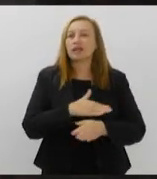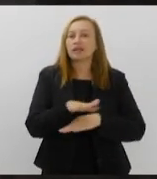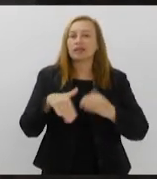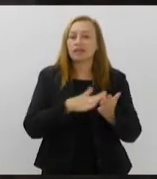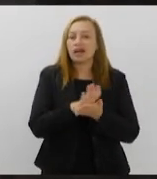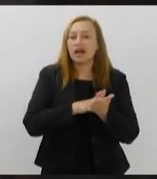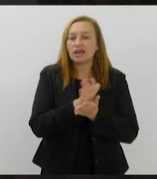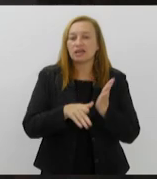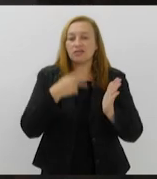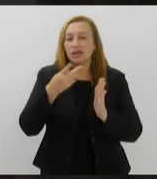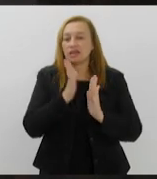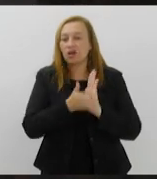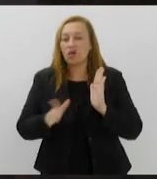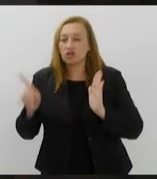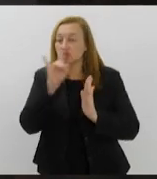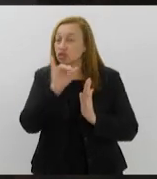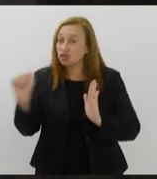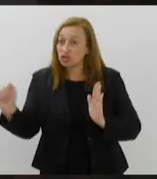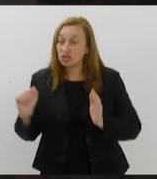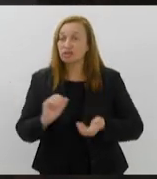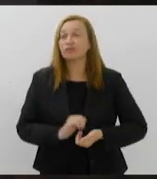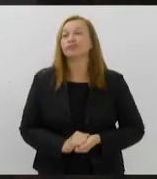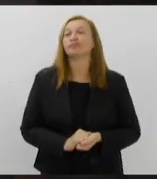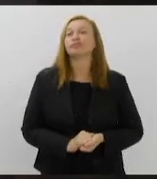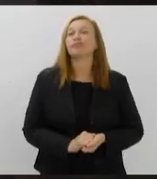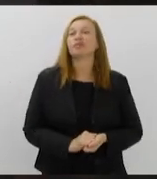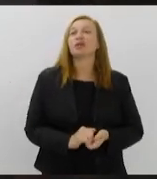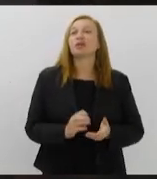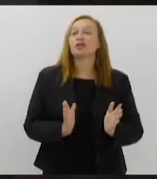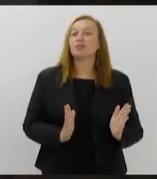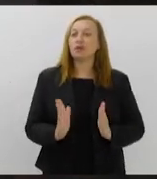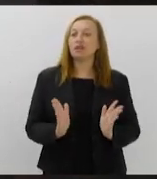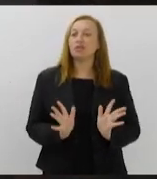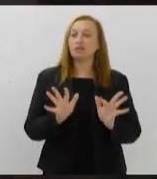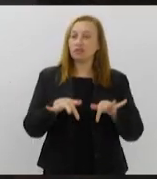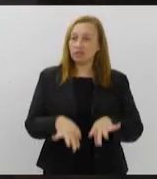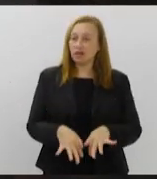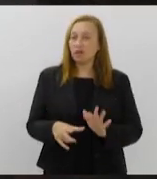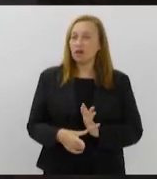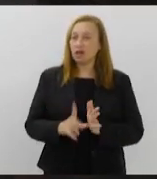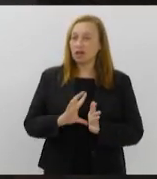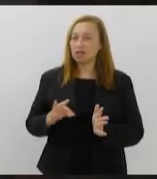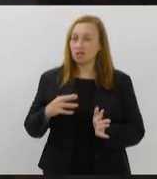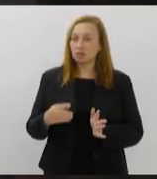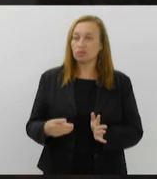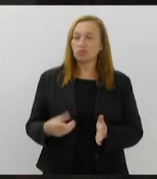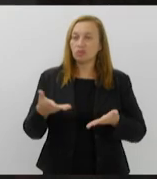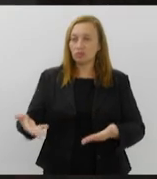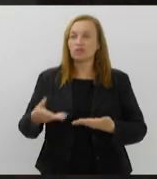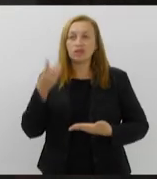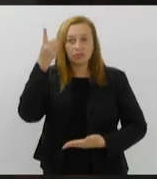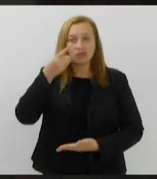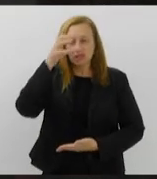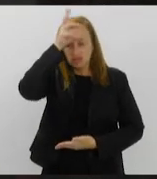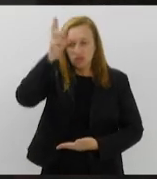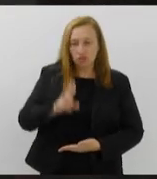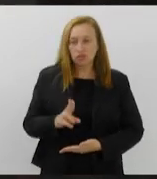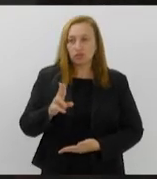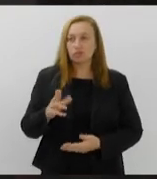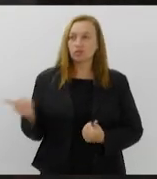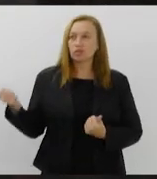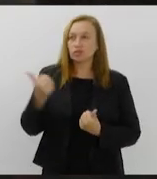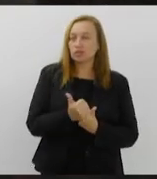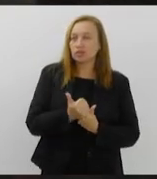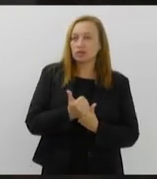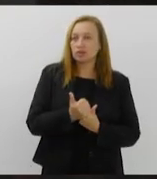mais havendo a tratar na ordem pela do dia. Ordem, presidente. Passa-se ao expediente final. Antes, porém, a presidência convida a deputada Tia Ju para assumir os trabalhos da